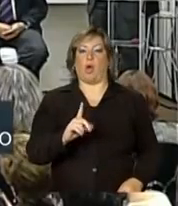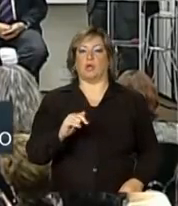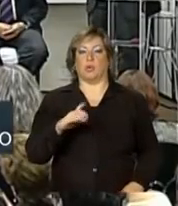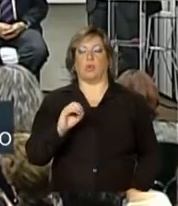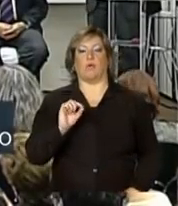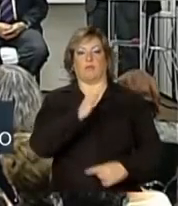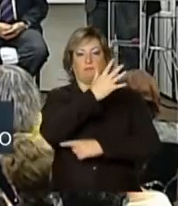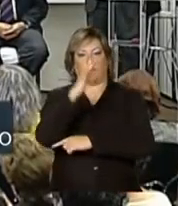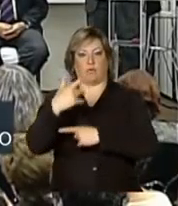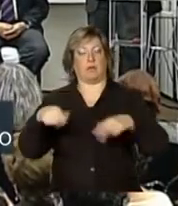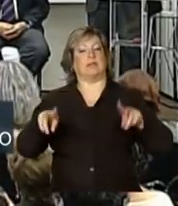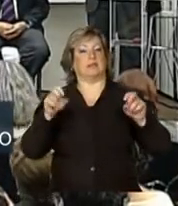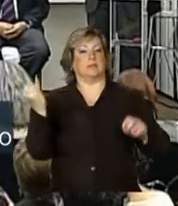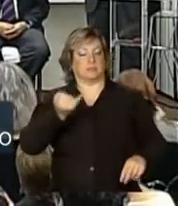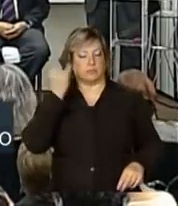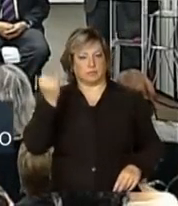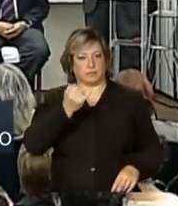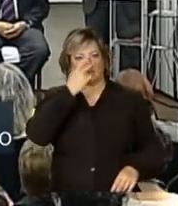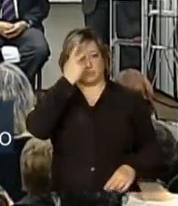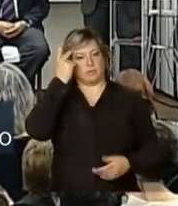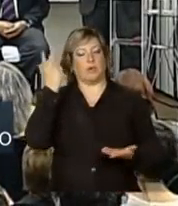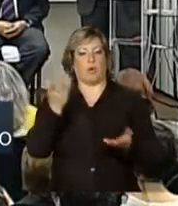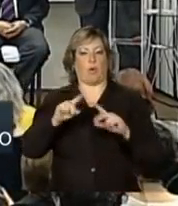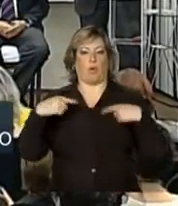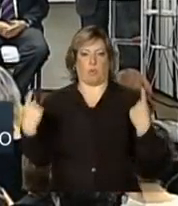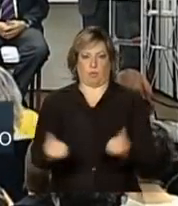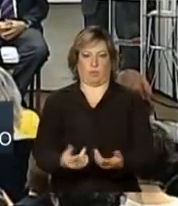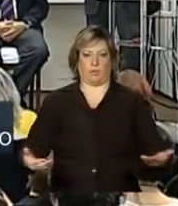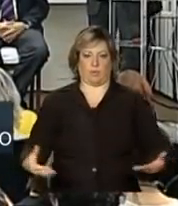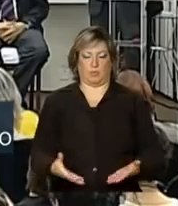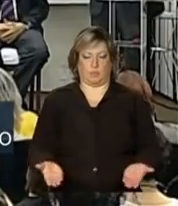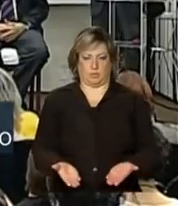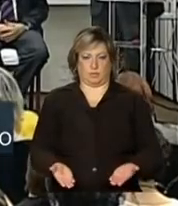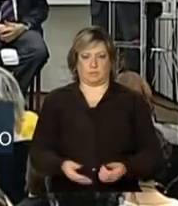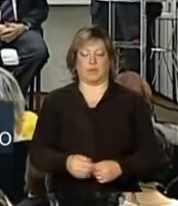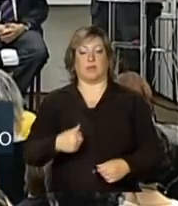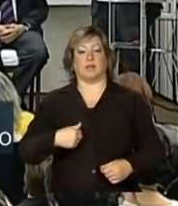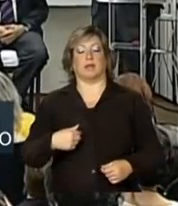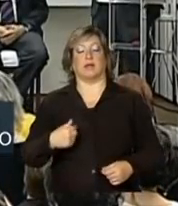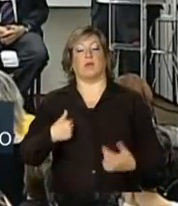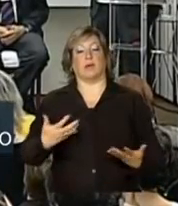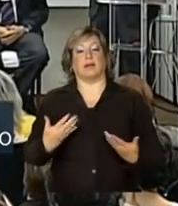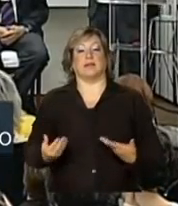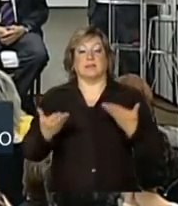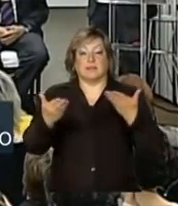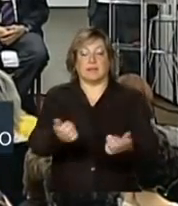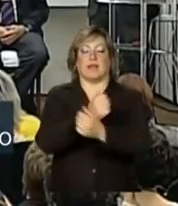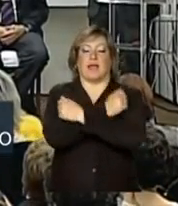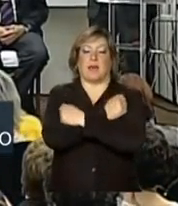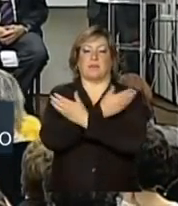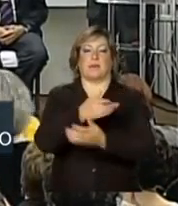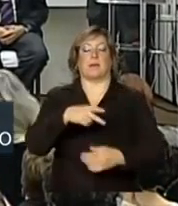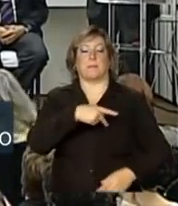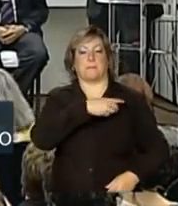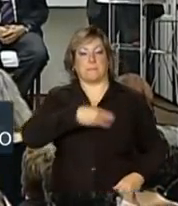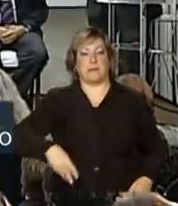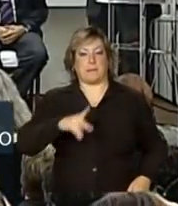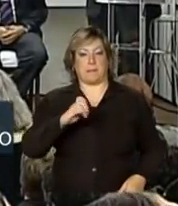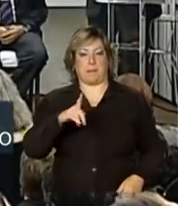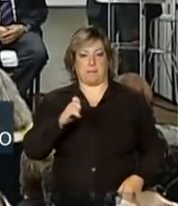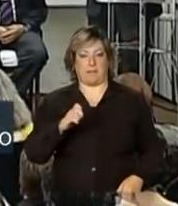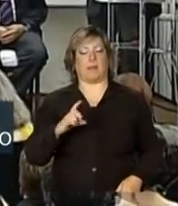um tema muito importante que nós estamos discutindo. Então, eu queria trazer aqui ao braço do nosso ministro